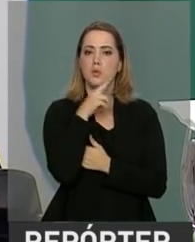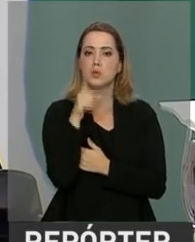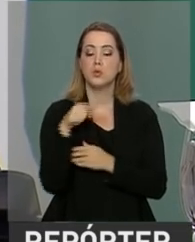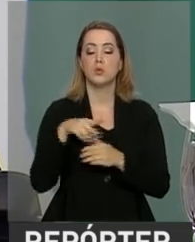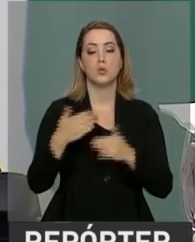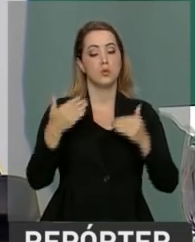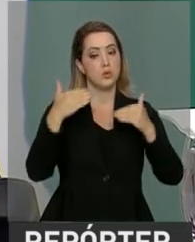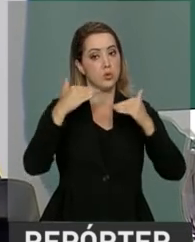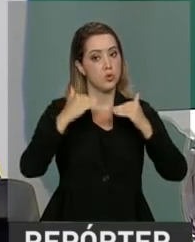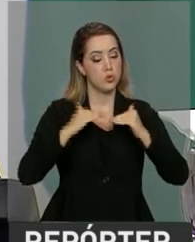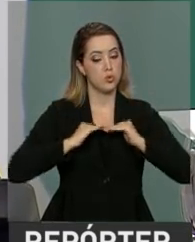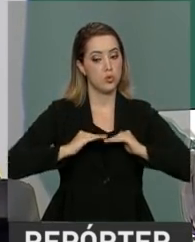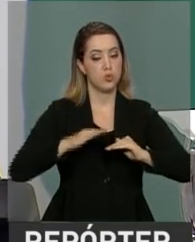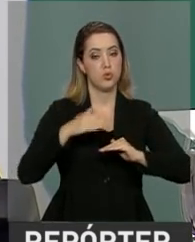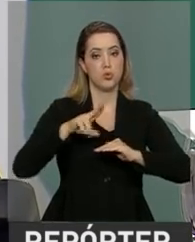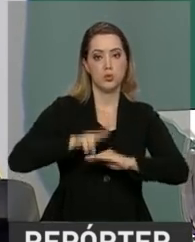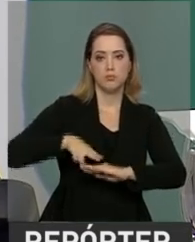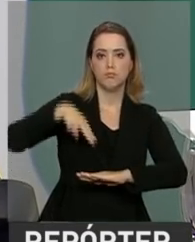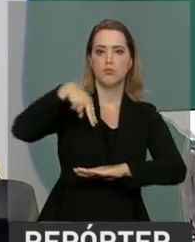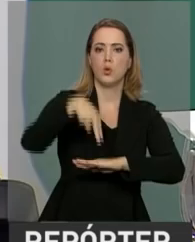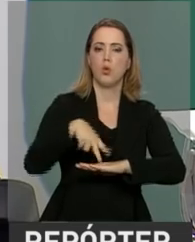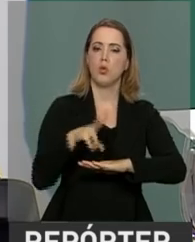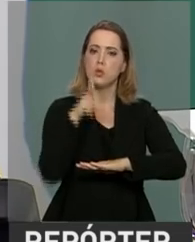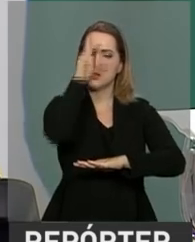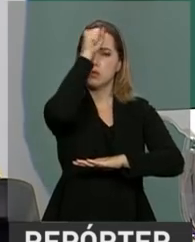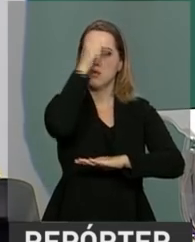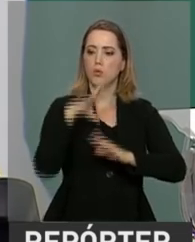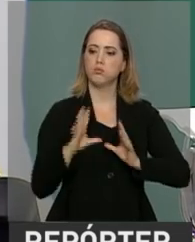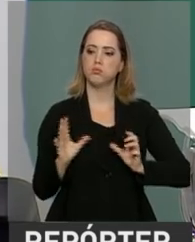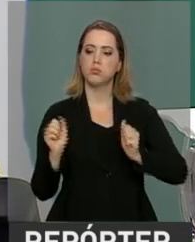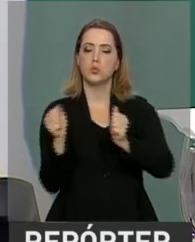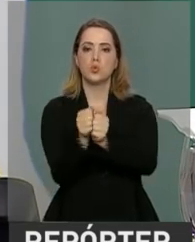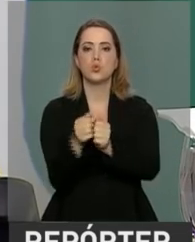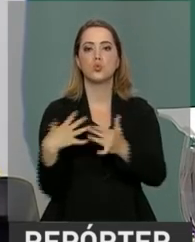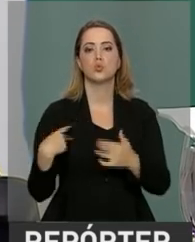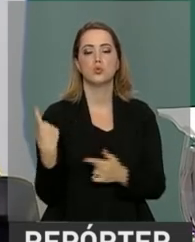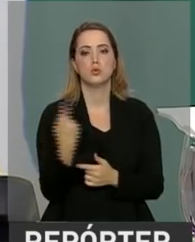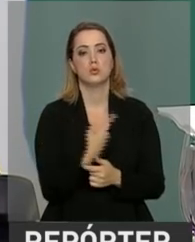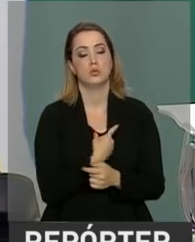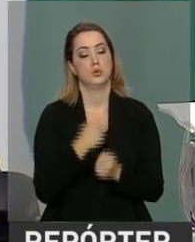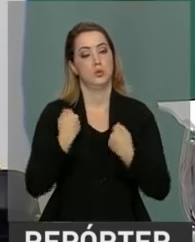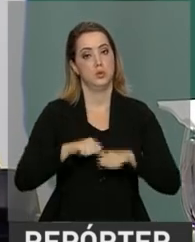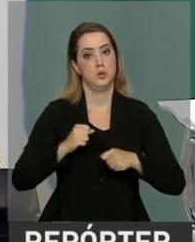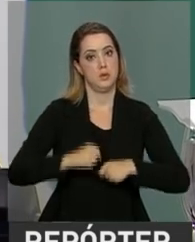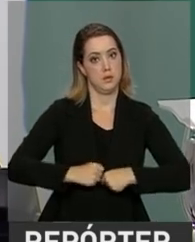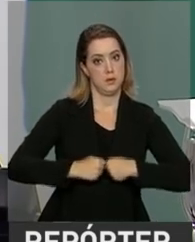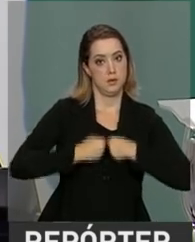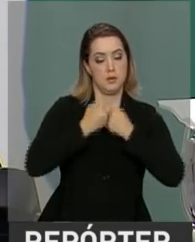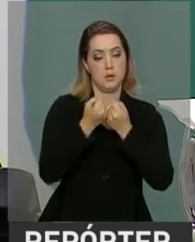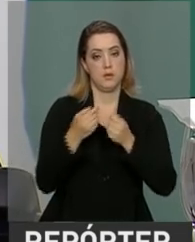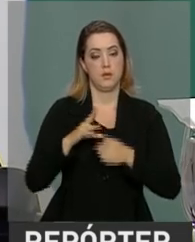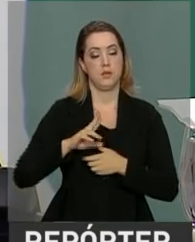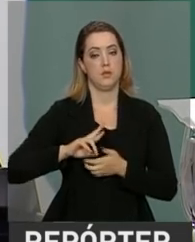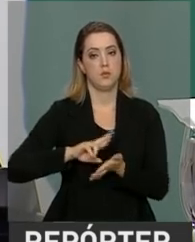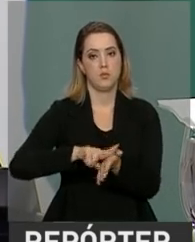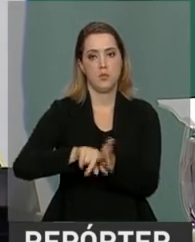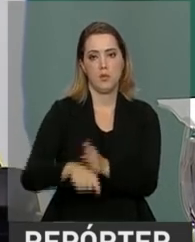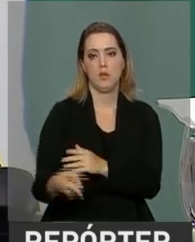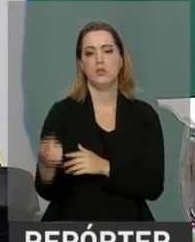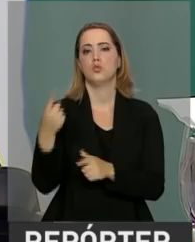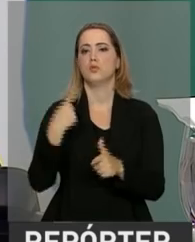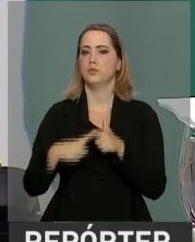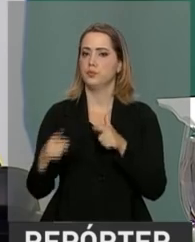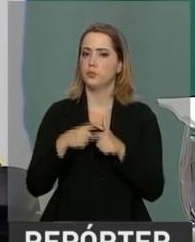atuemos fortalecidos no cenário internacional. Isso exige o enfrentamento de muitas questões da